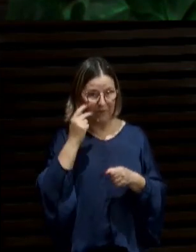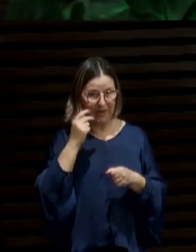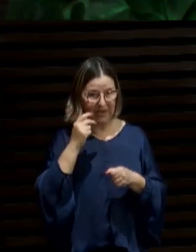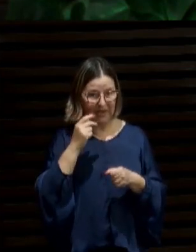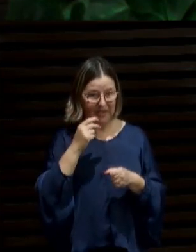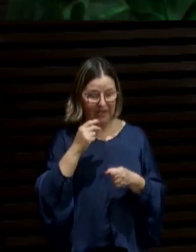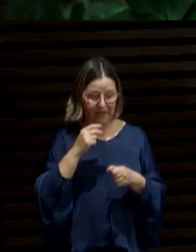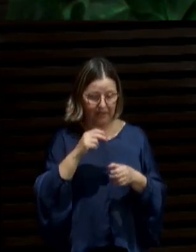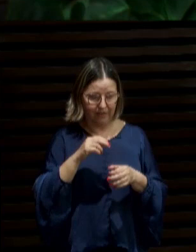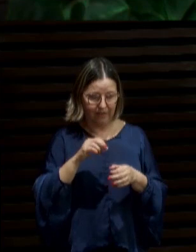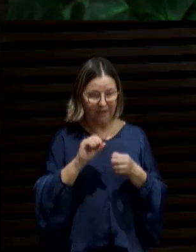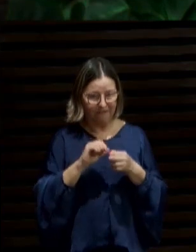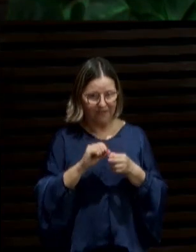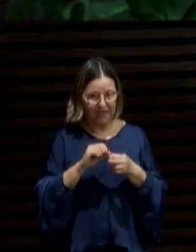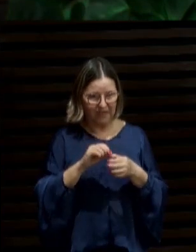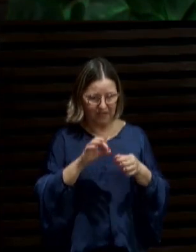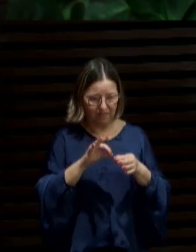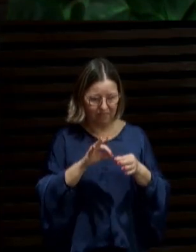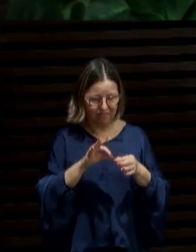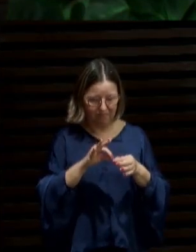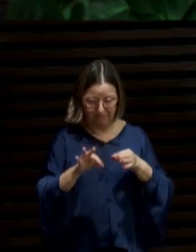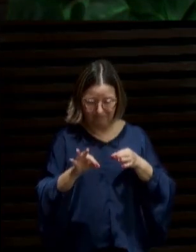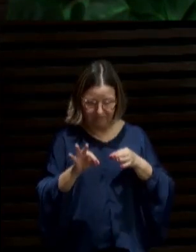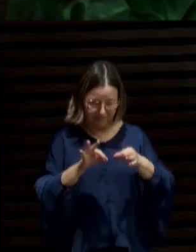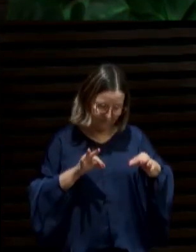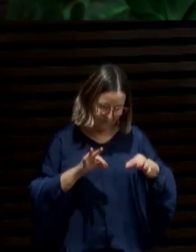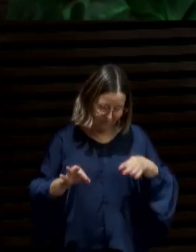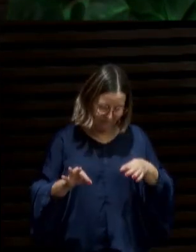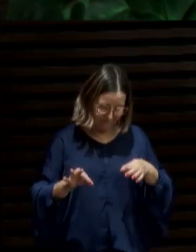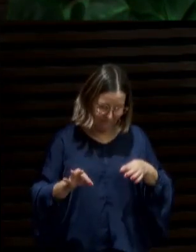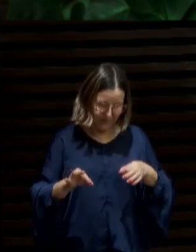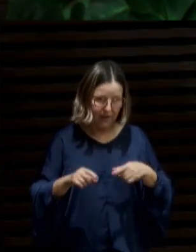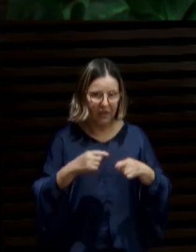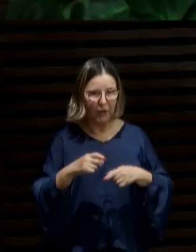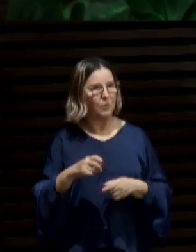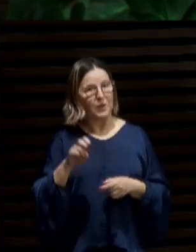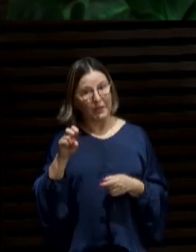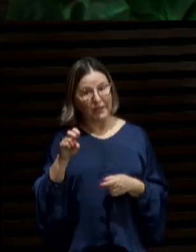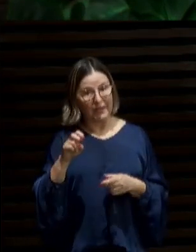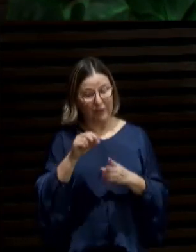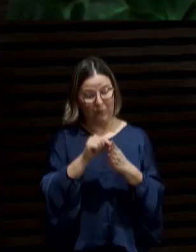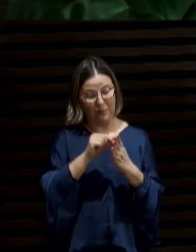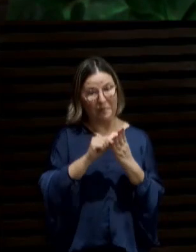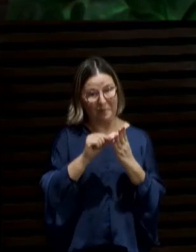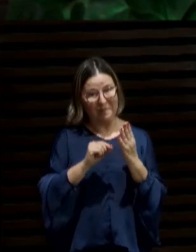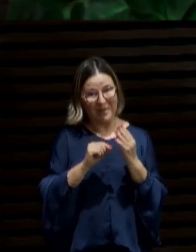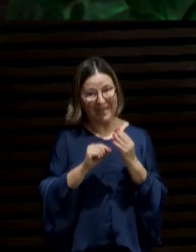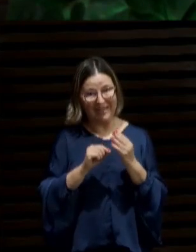edifício. Nós levamos 1 ano para construir o projeto e 5 anos para fazer o edifício.